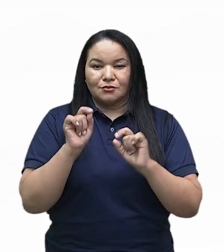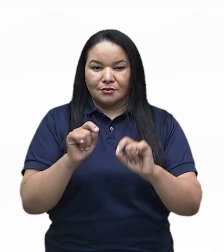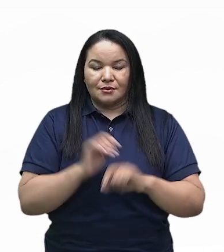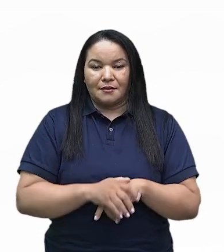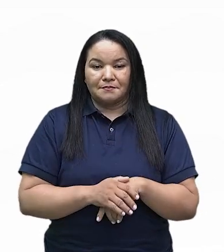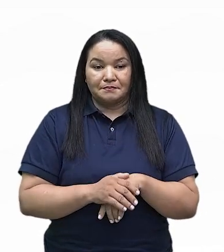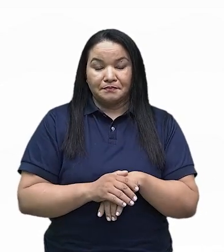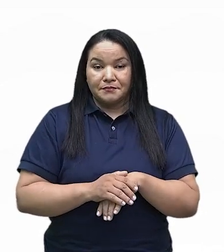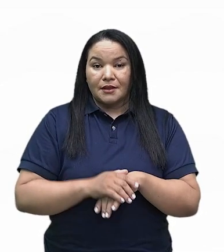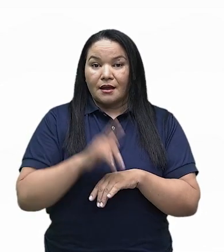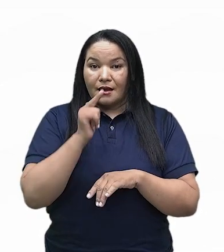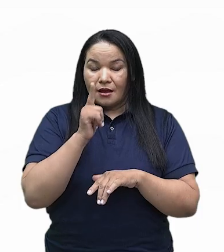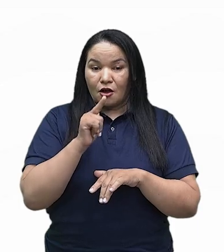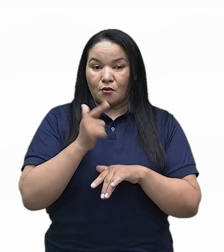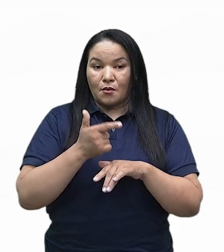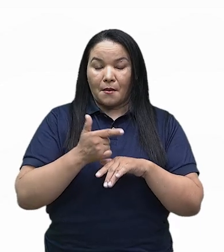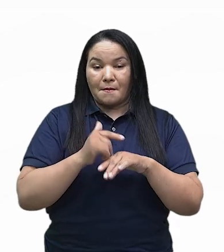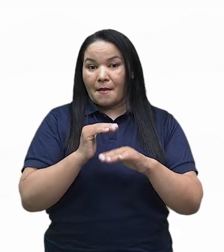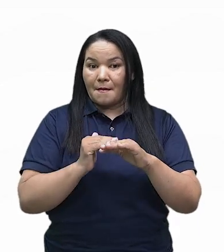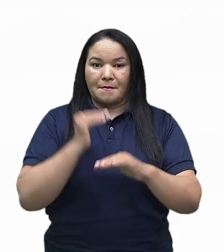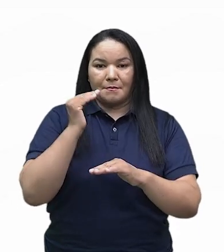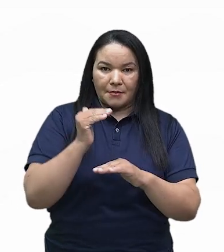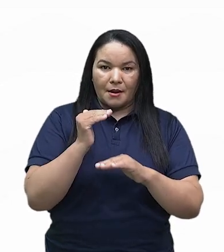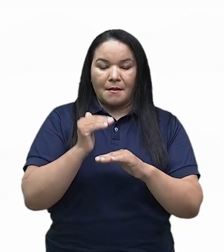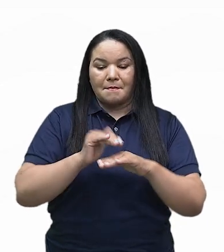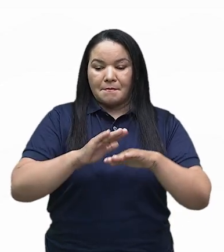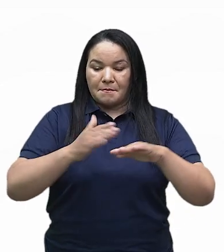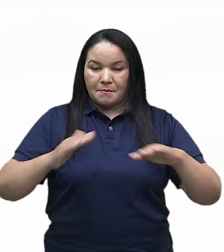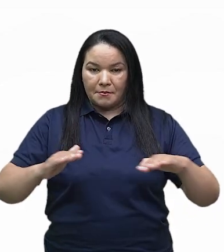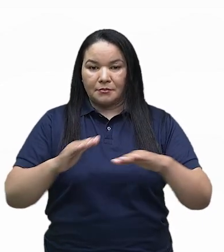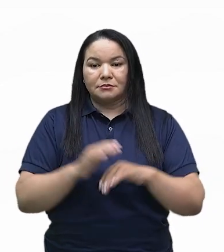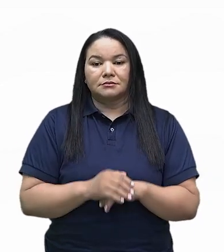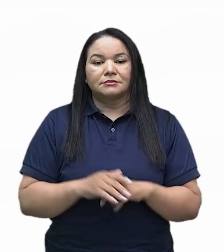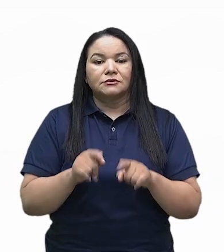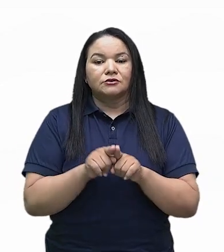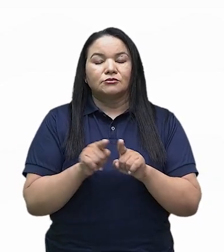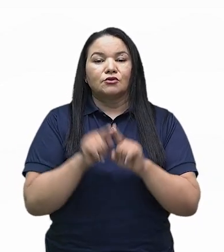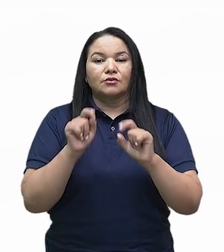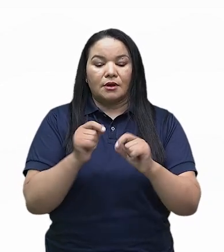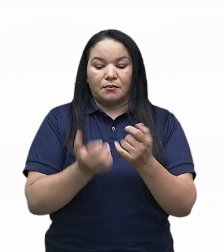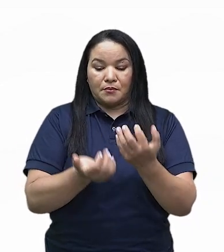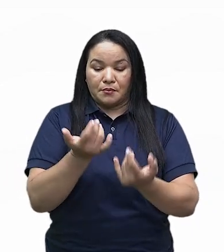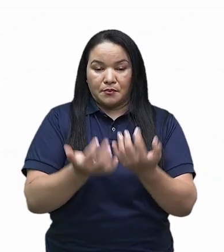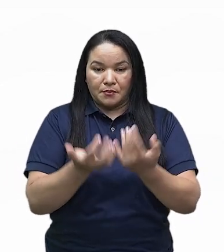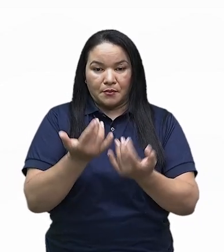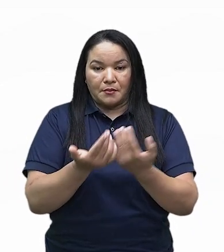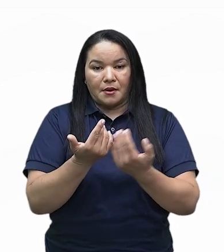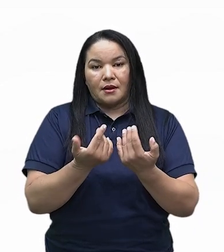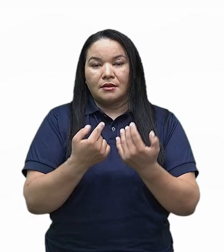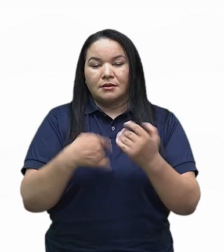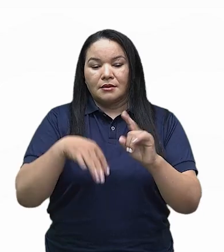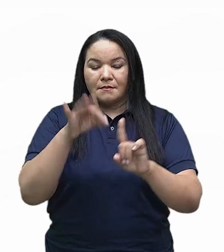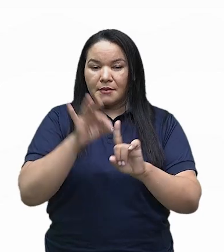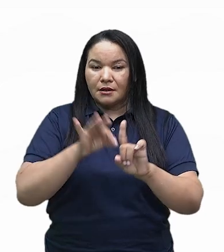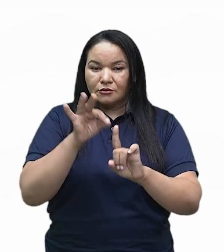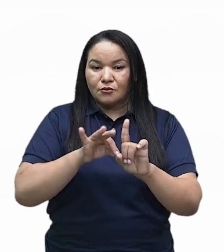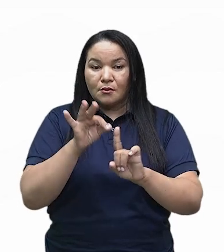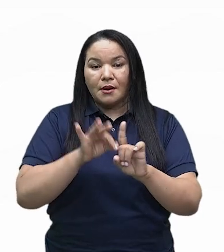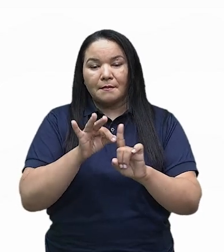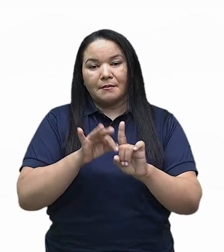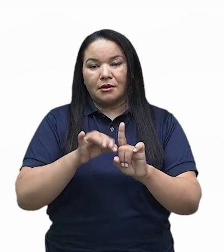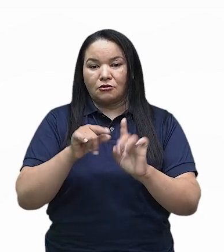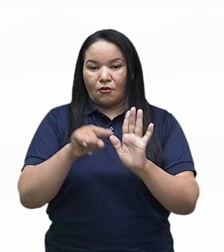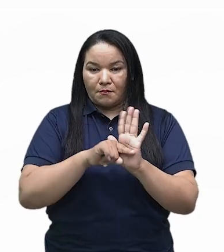linha do mar, em cidades montanhosas, a água ferve a uma temperatura menor, por exemplo, 90